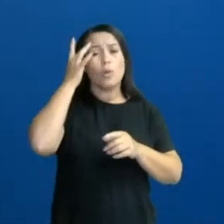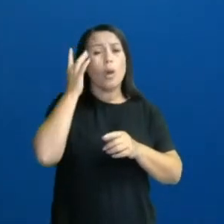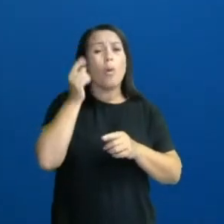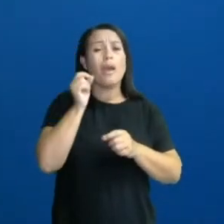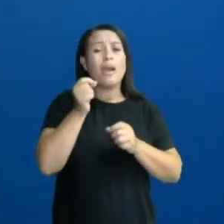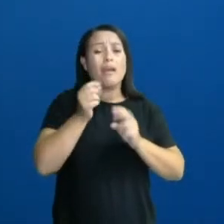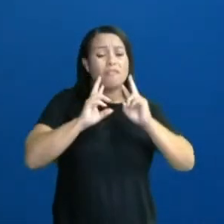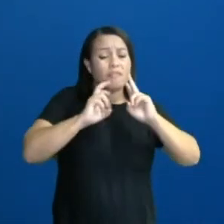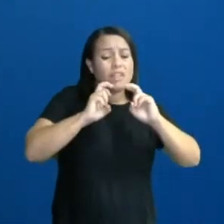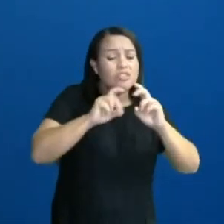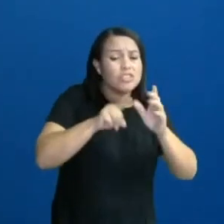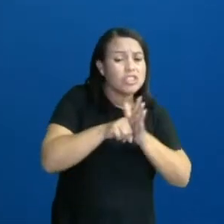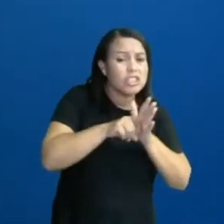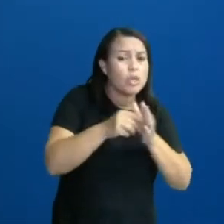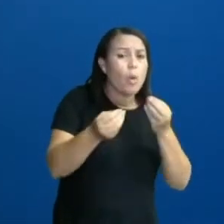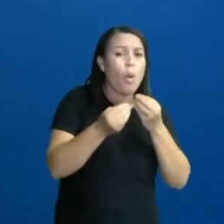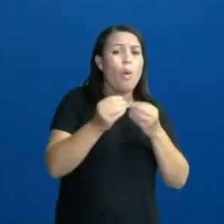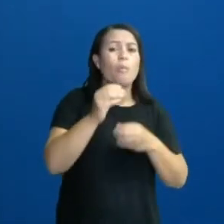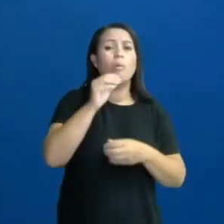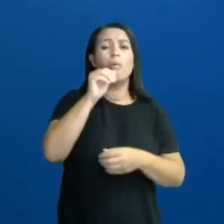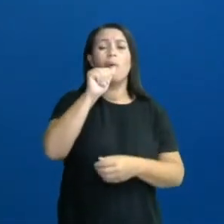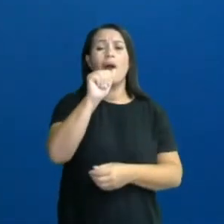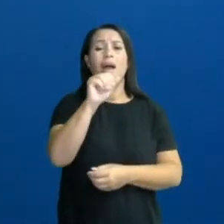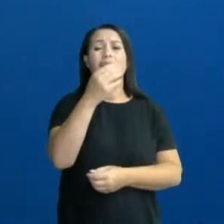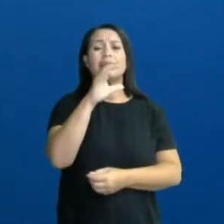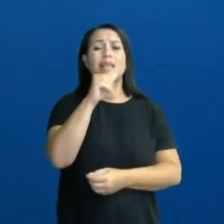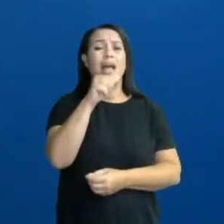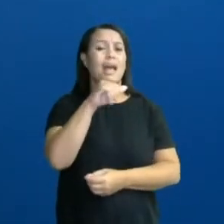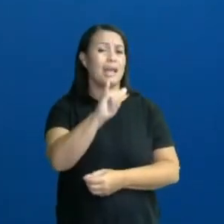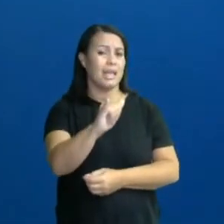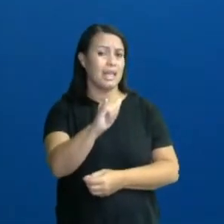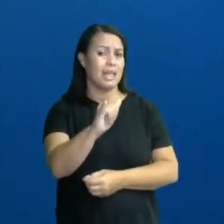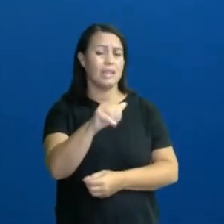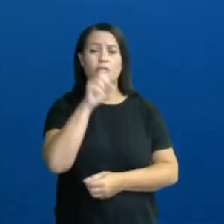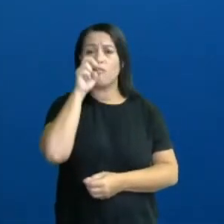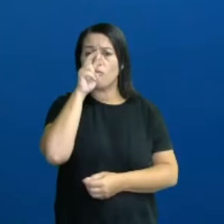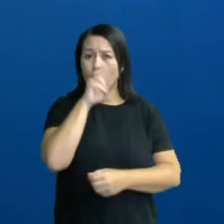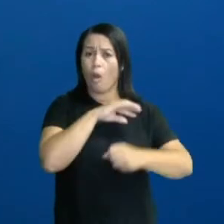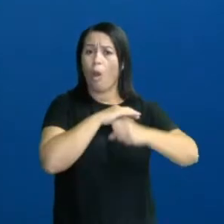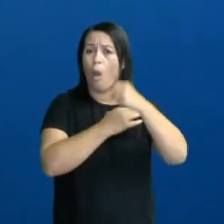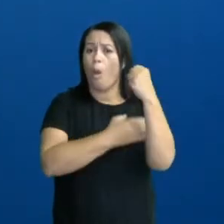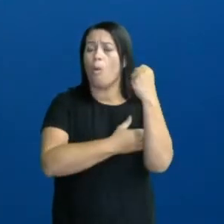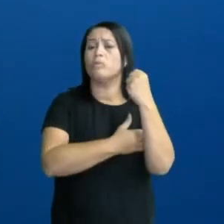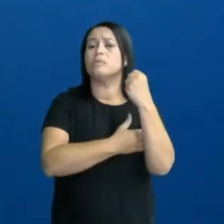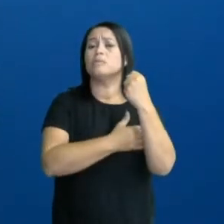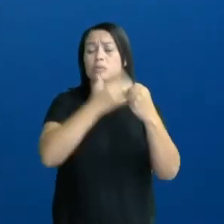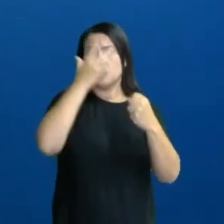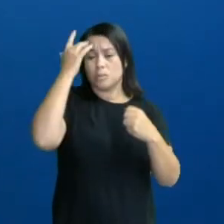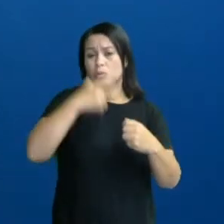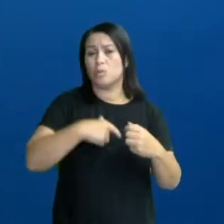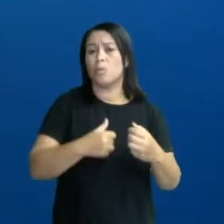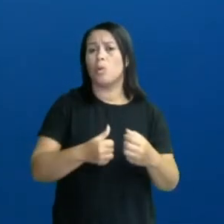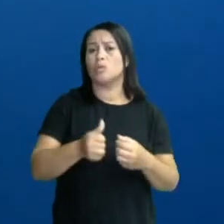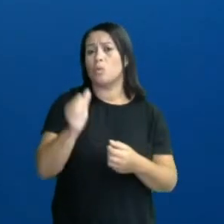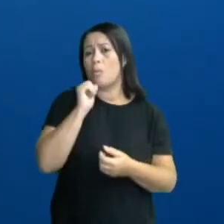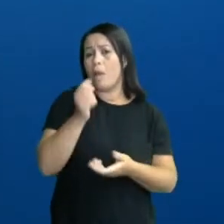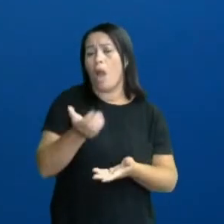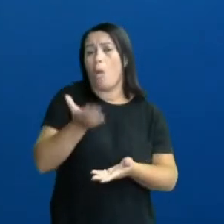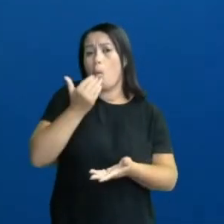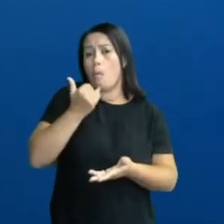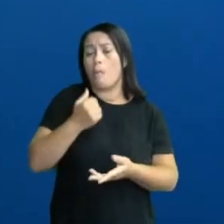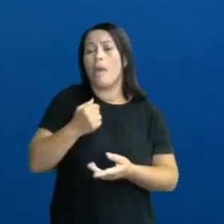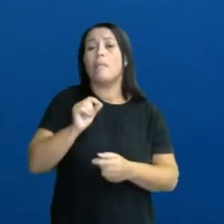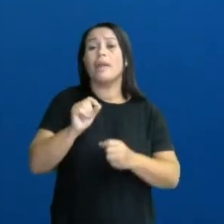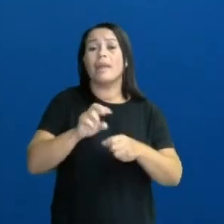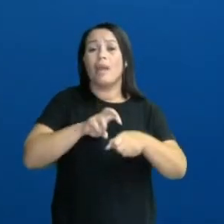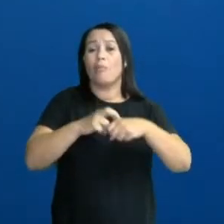açaí poderia servir também ali para fortalecer a nossa imunidade, inclusive agora para esse vírus, né, essa pandemia que